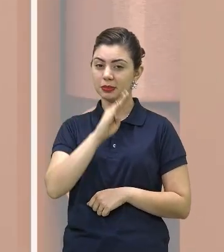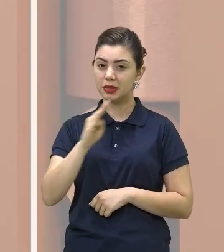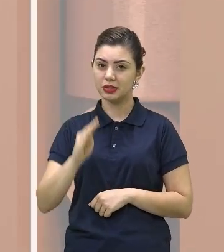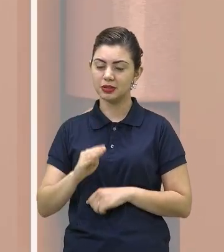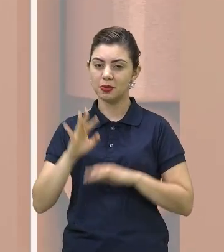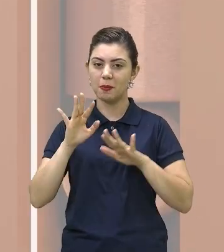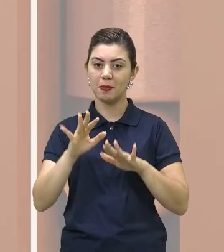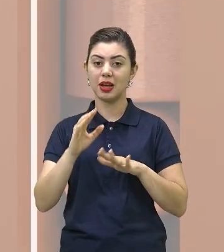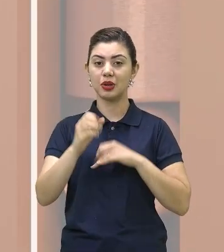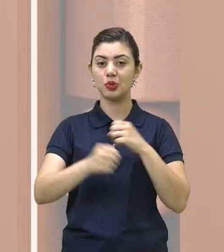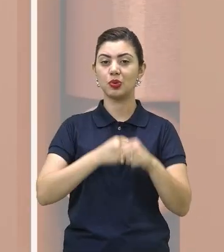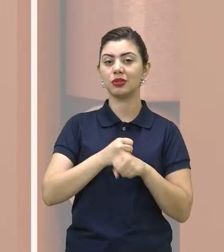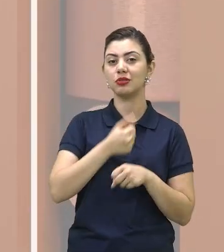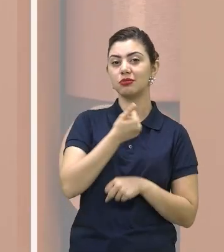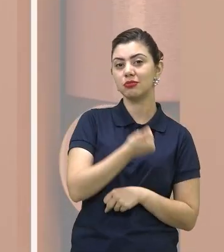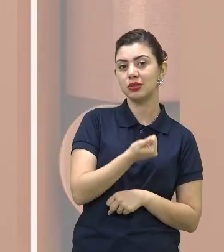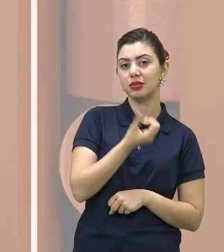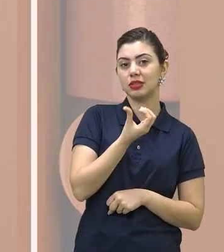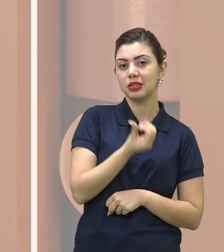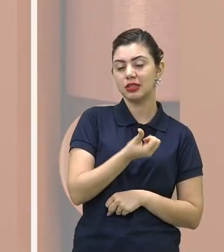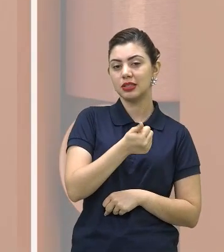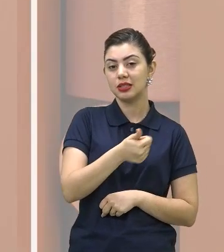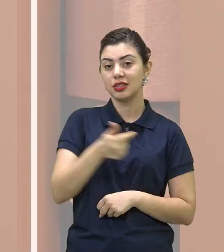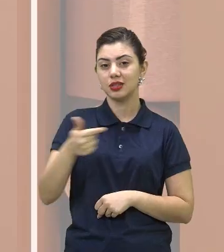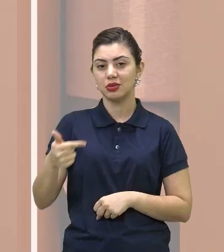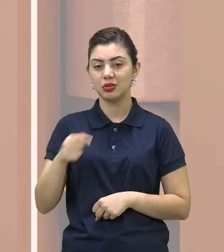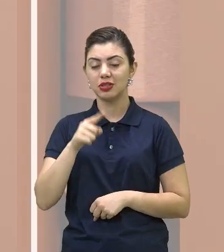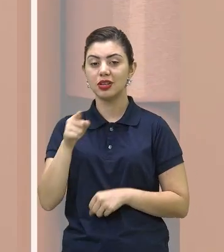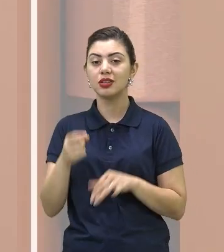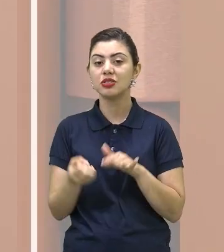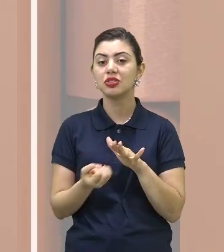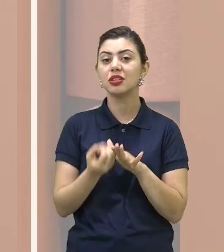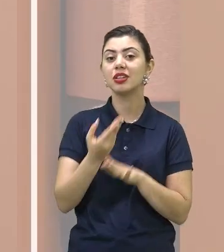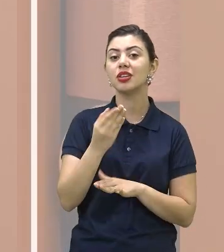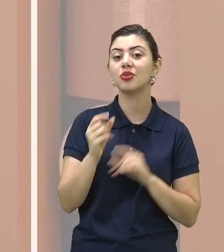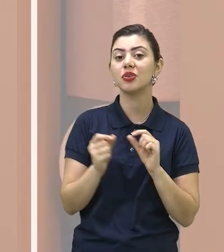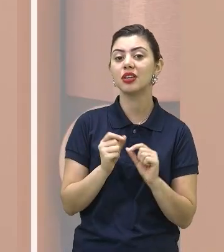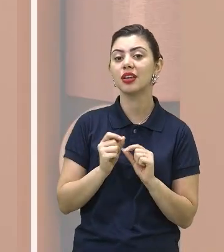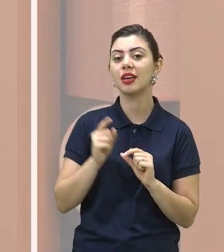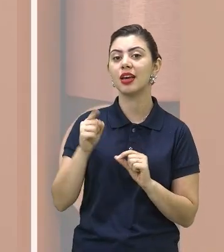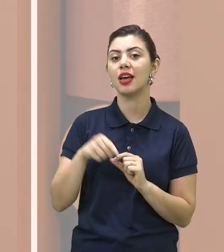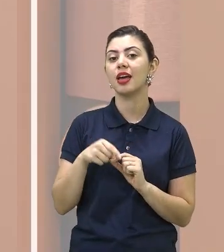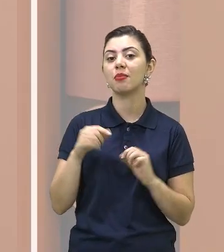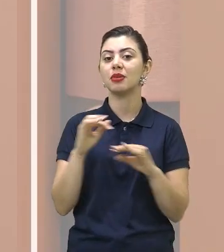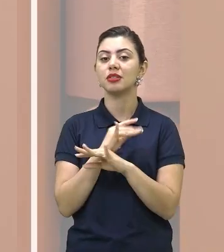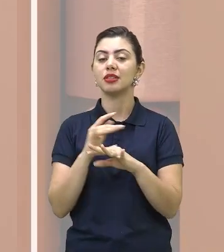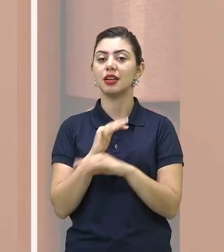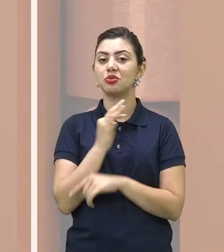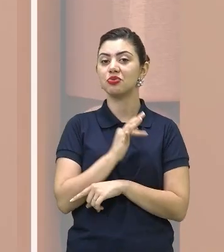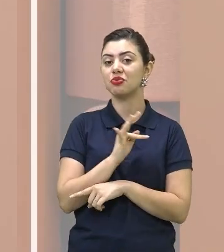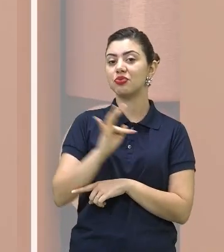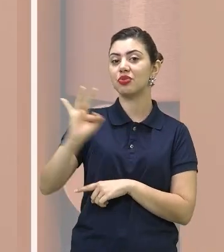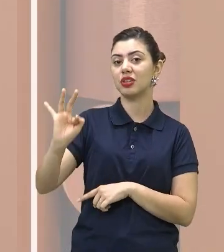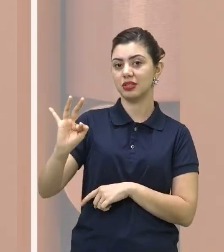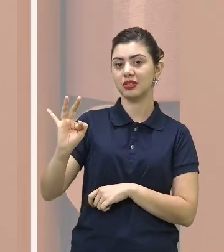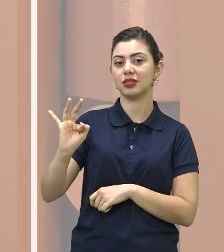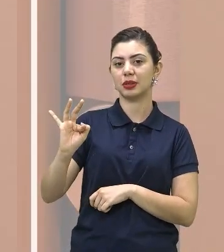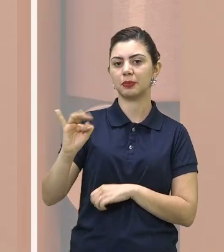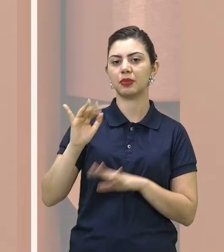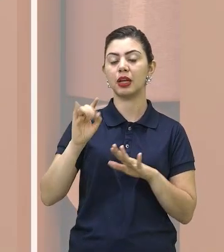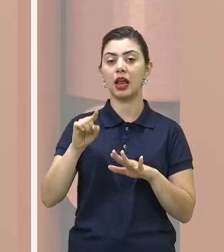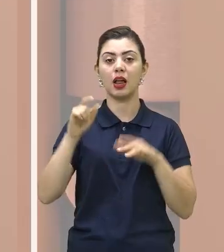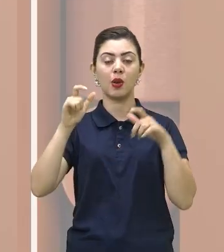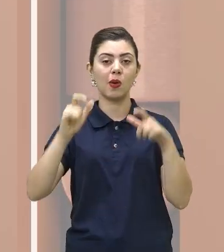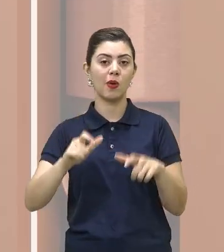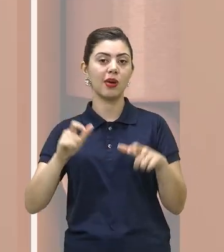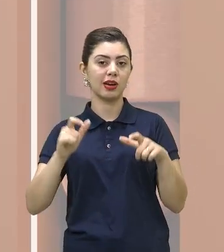em 1612 e vão então fundar o quê? A França Equinocial, então lá no Maranhão. O que eles vão fazer